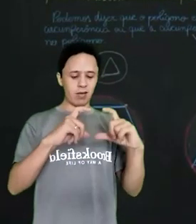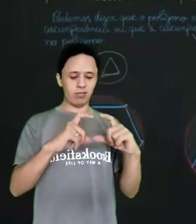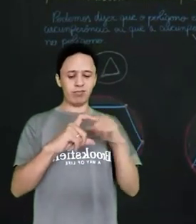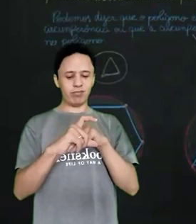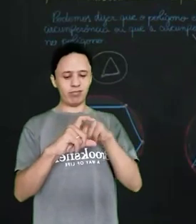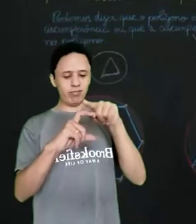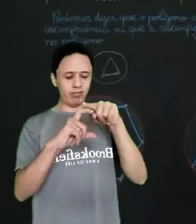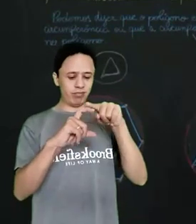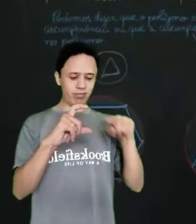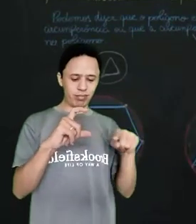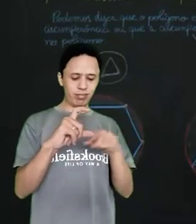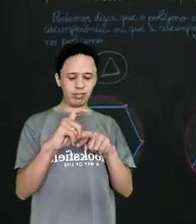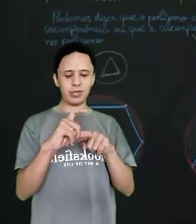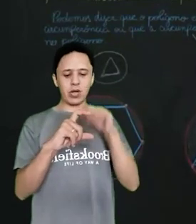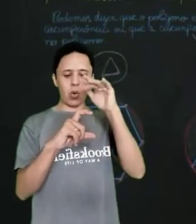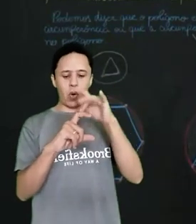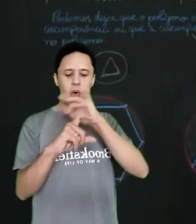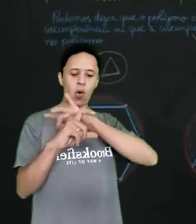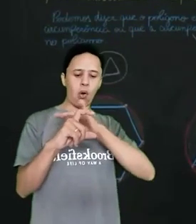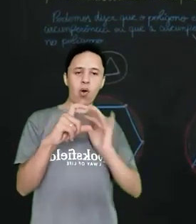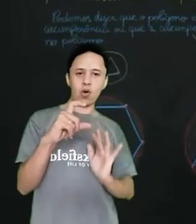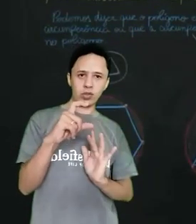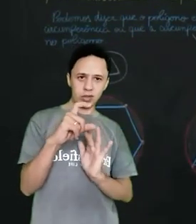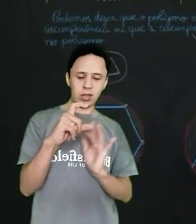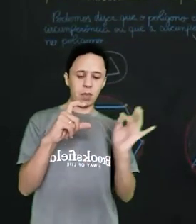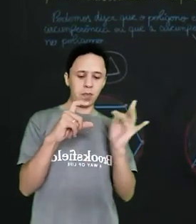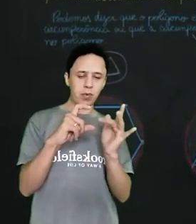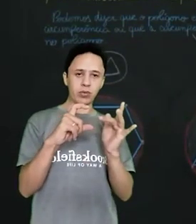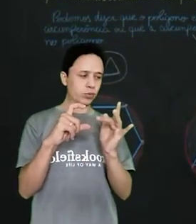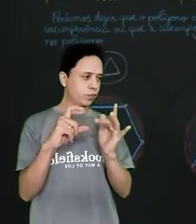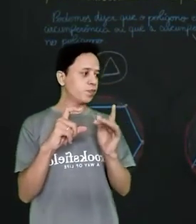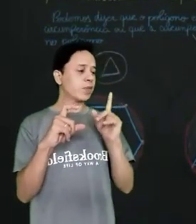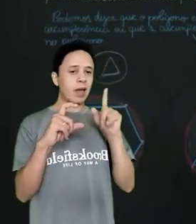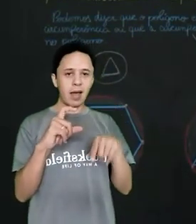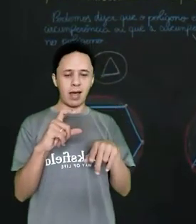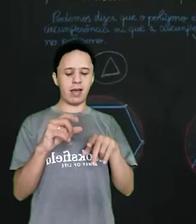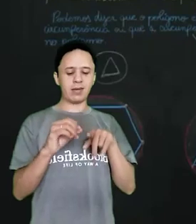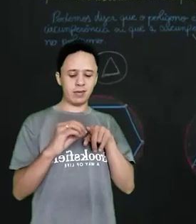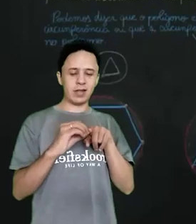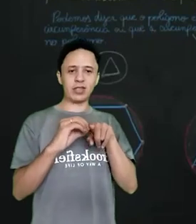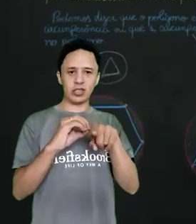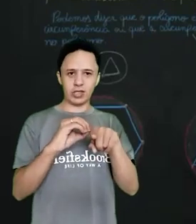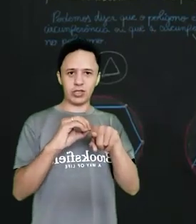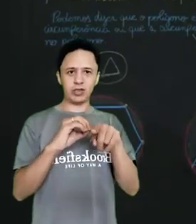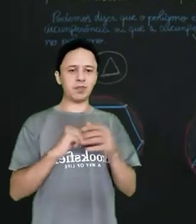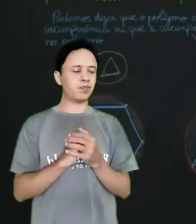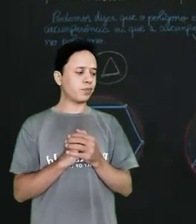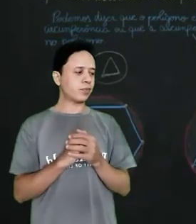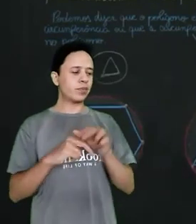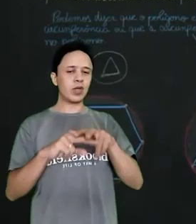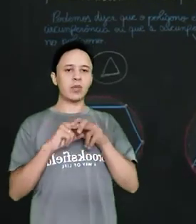em apenas um ponto. E quando a gente toca esse um ponto, é justamente a reta tangente. Até porque,